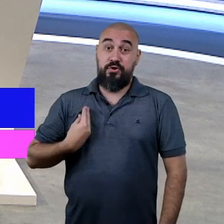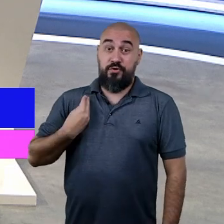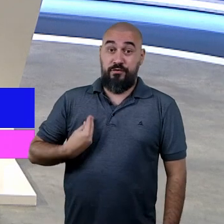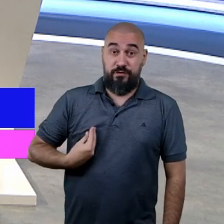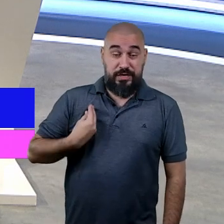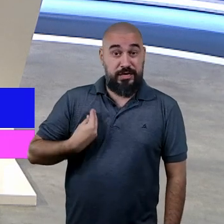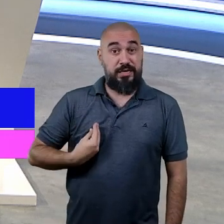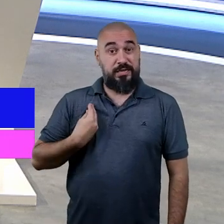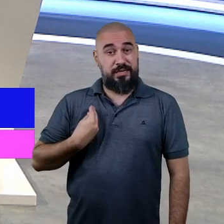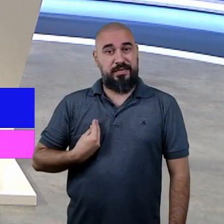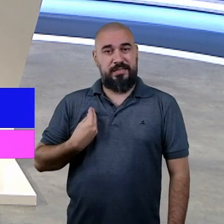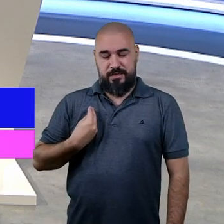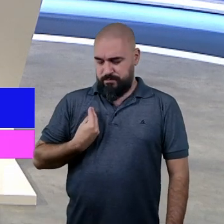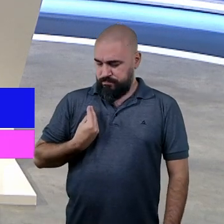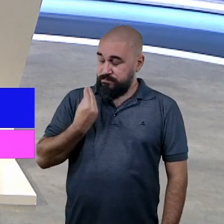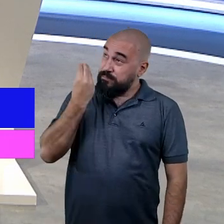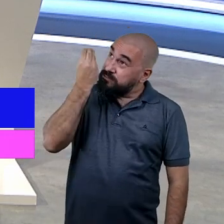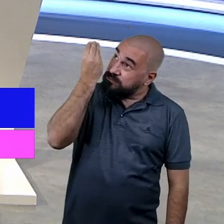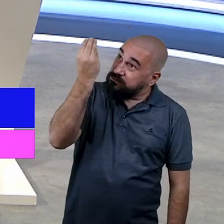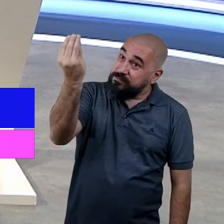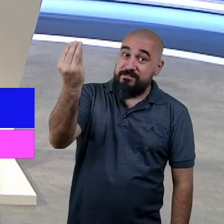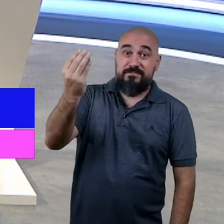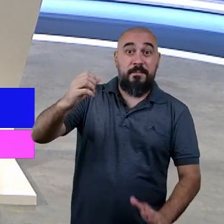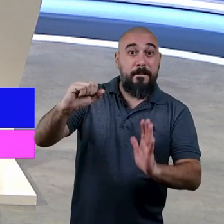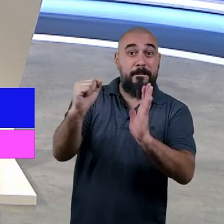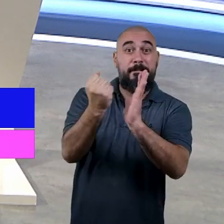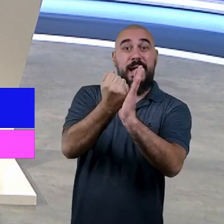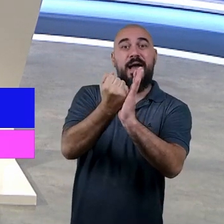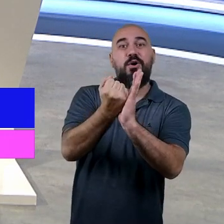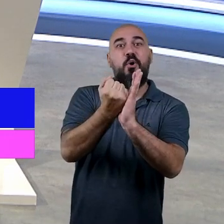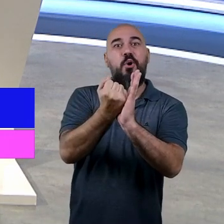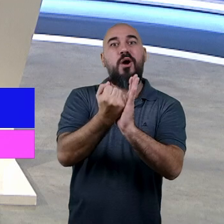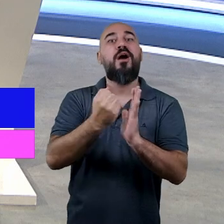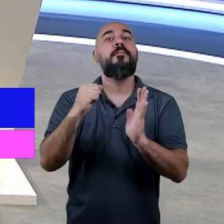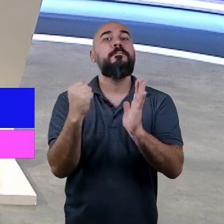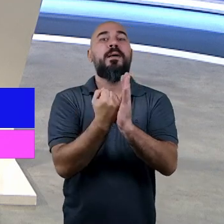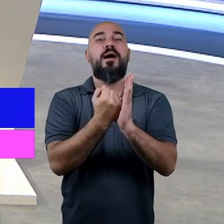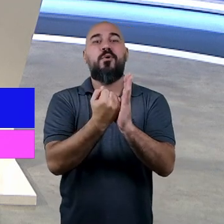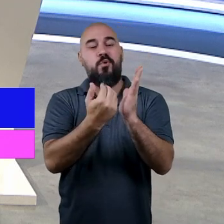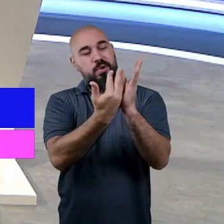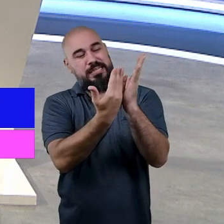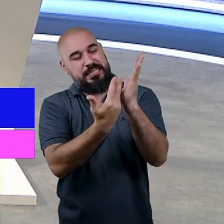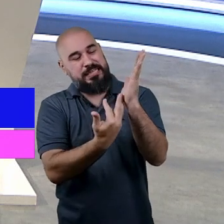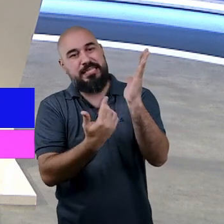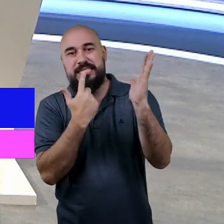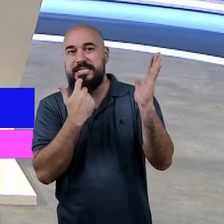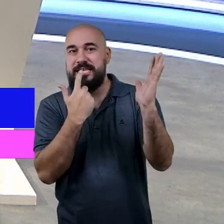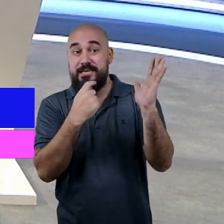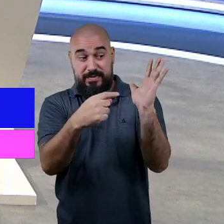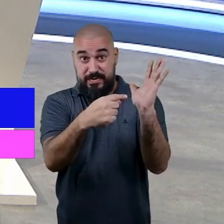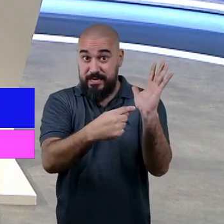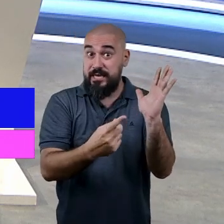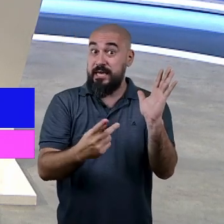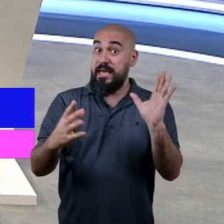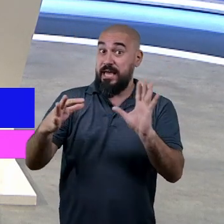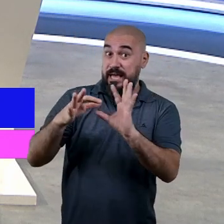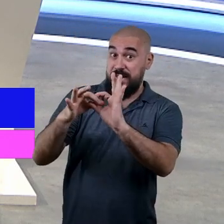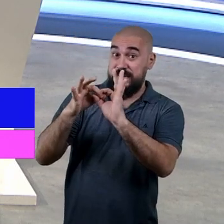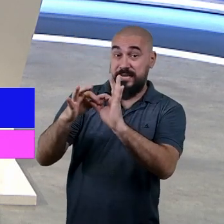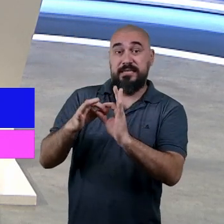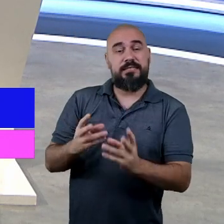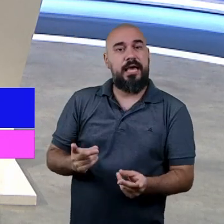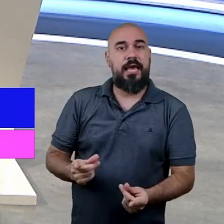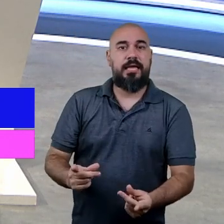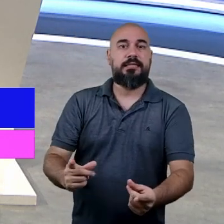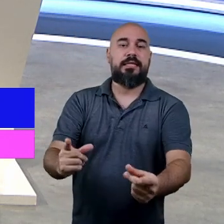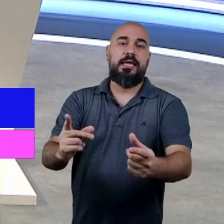gravados no coração de Deus, marcados numa aliança eterna. Isso, para mim, é mais do que suficiente.